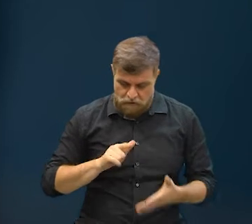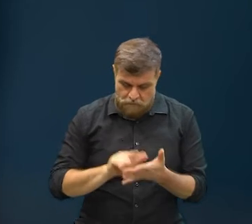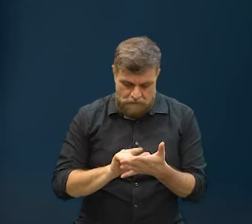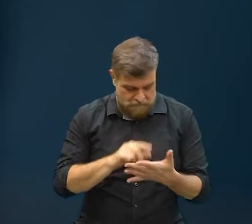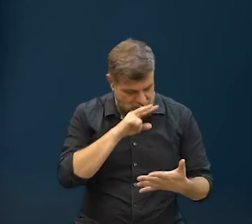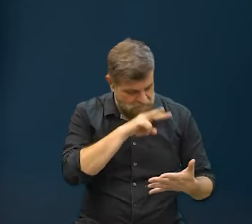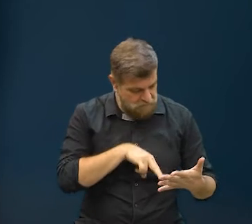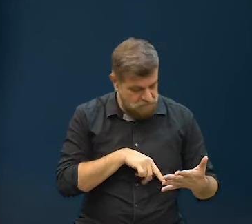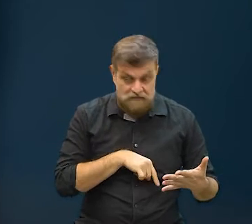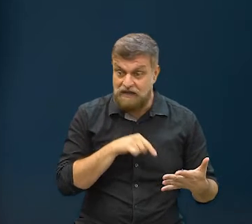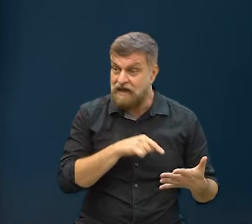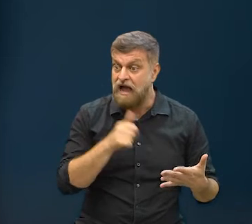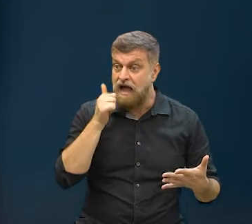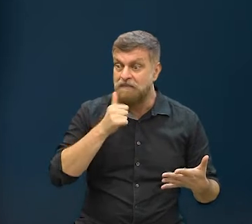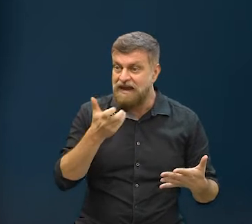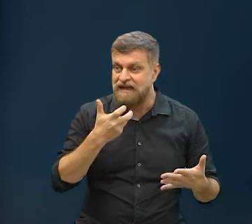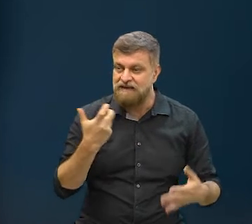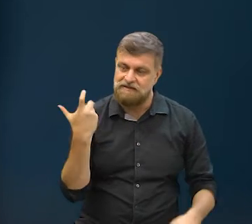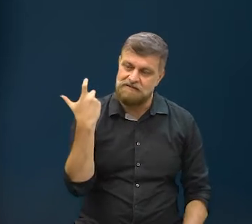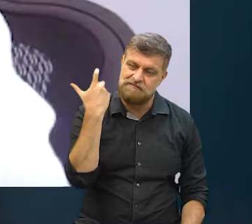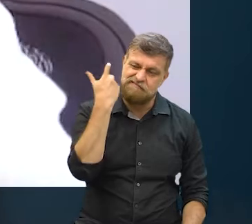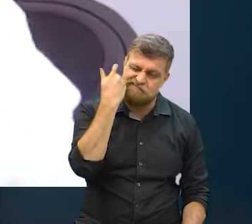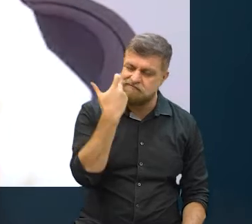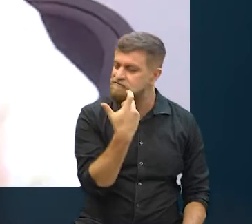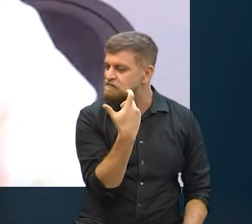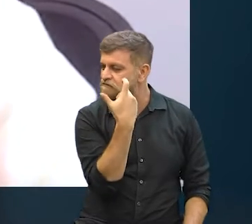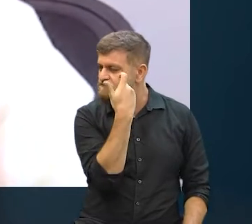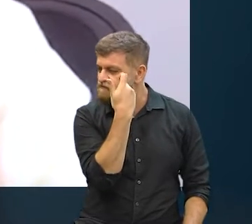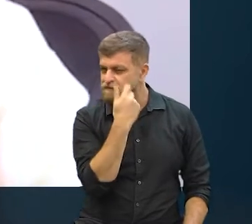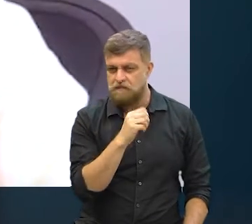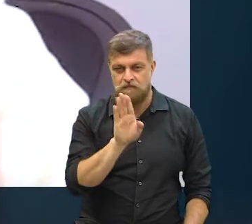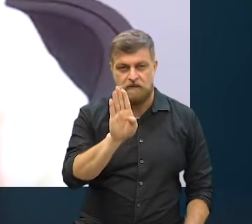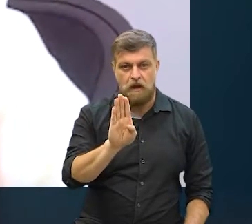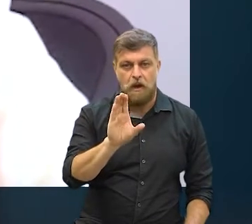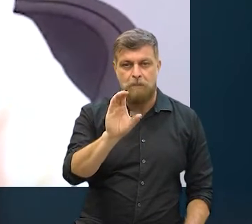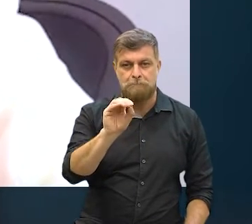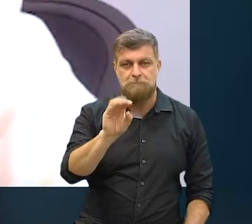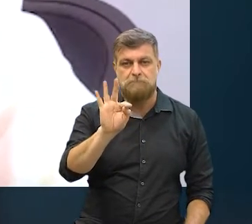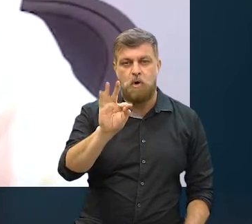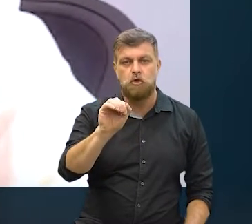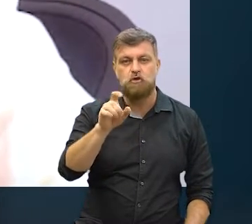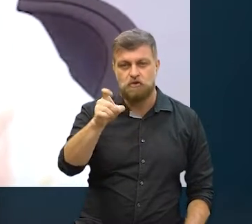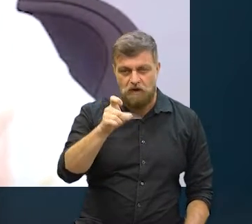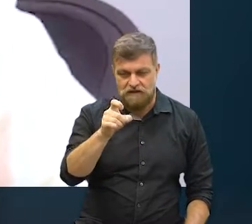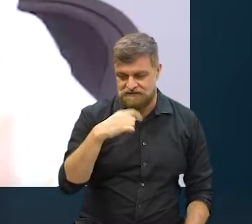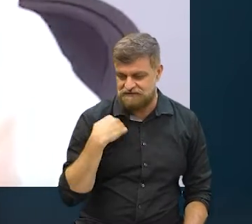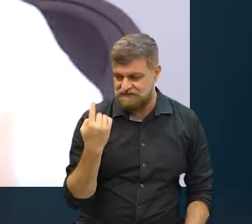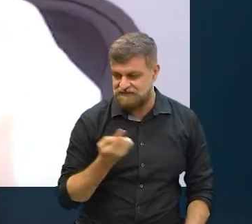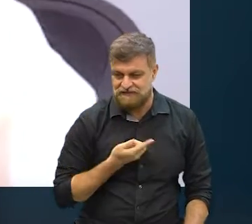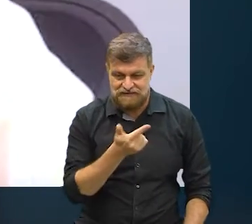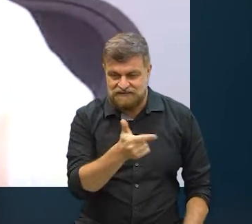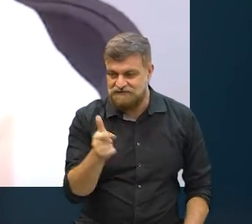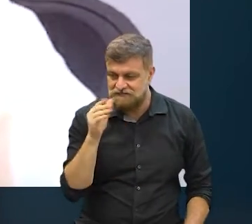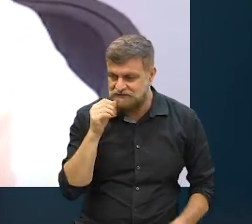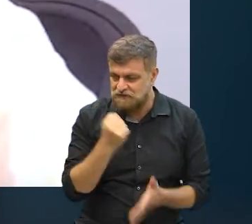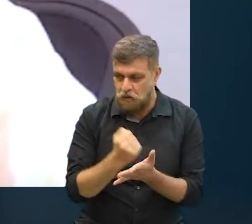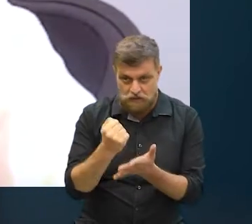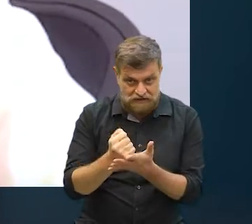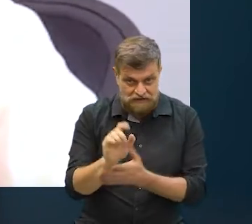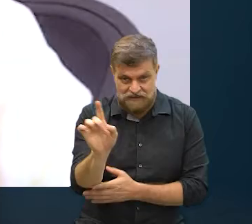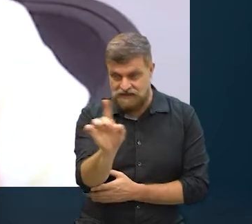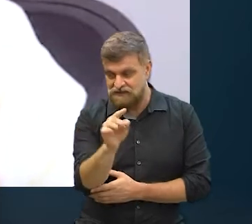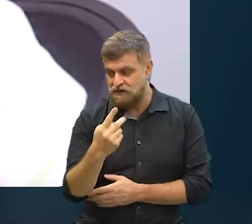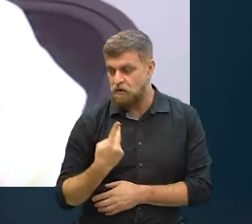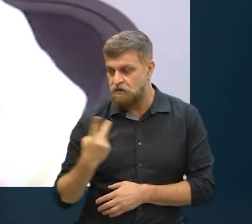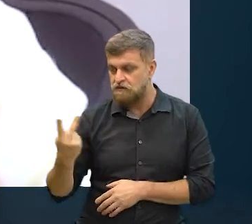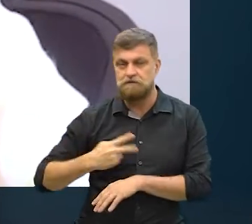pegar um panfleto de vocês aqui, eu queria fazer um botox aí na clínica. Então, não tínhamos como contratar, foi eu